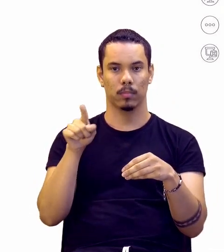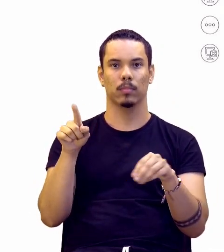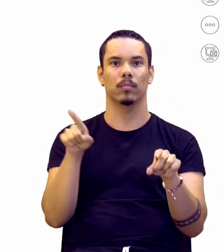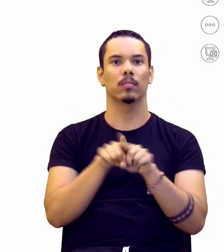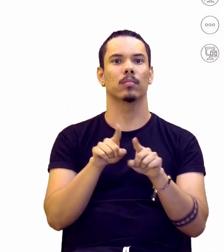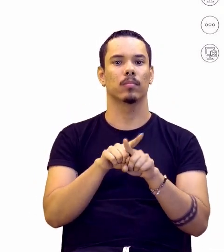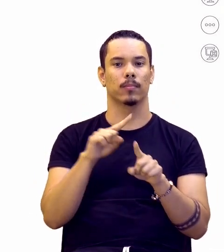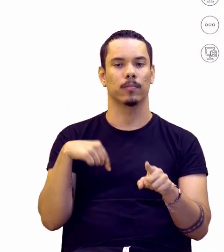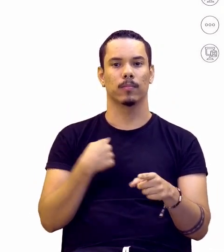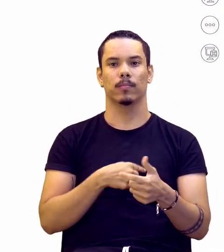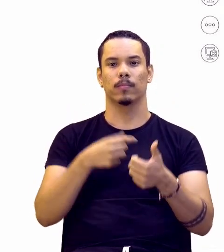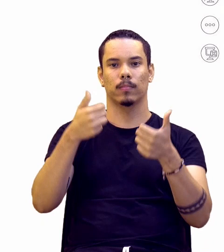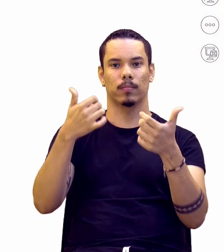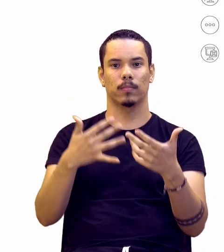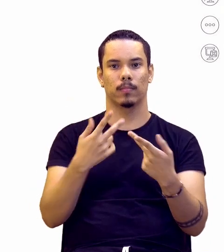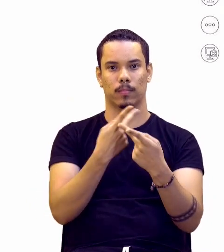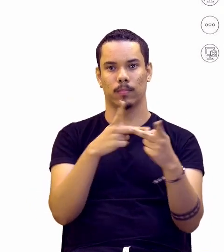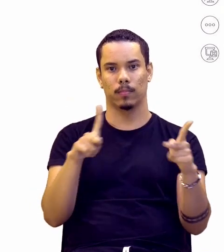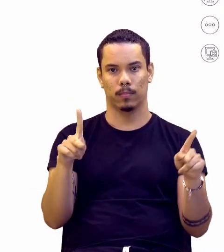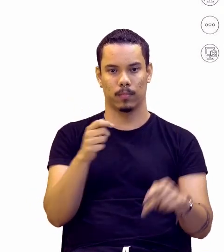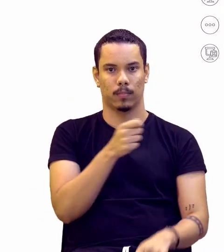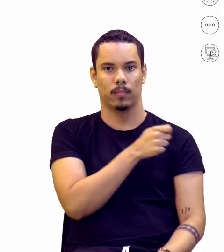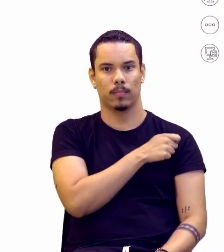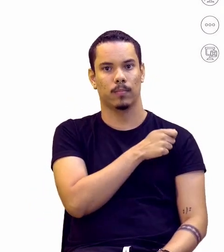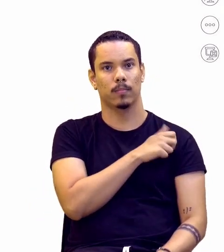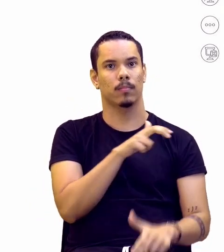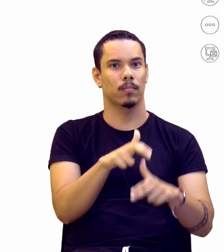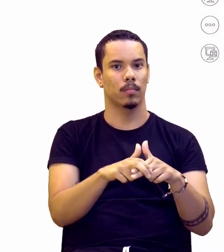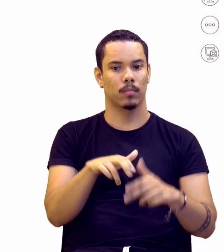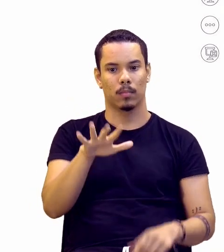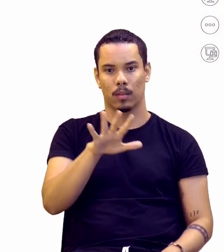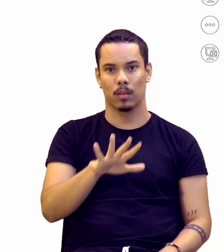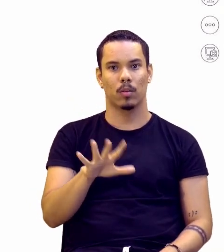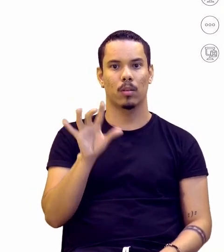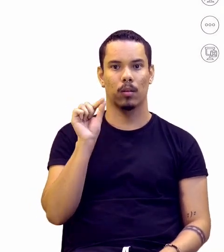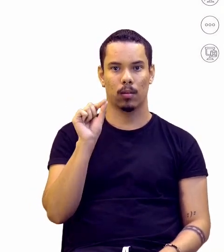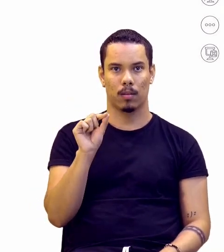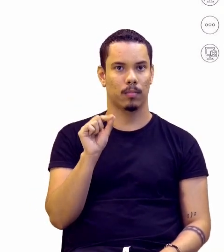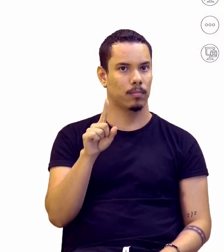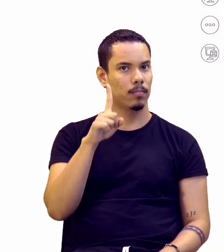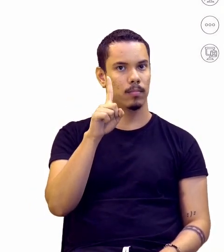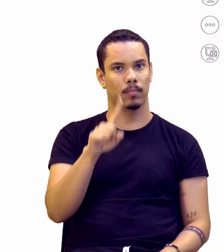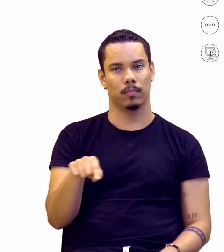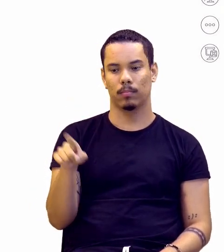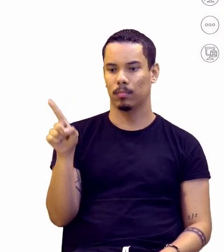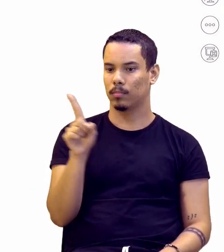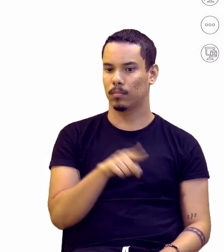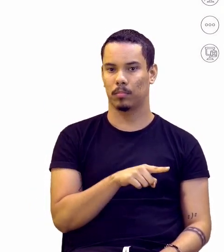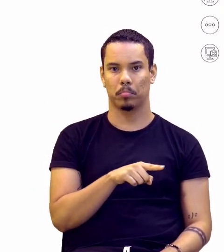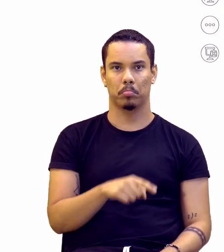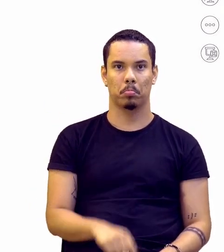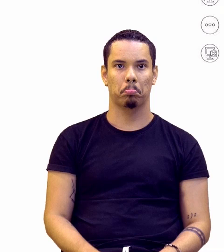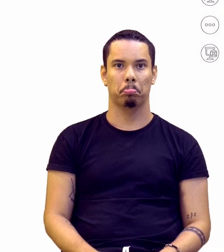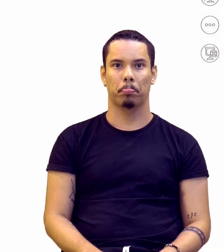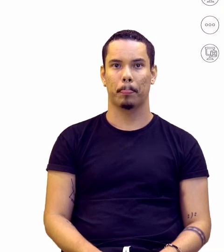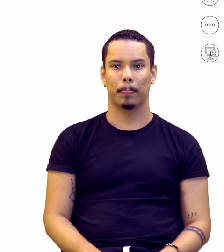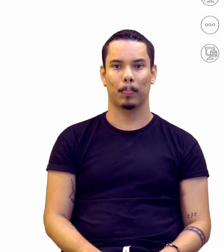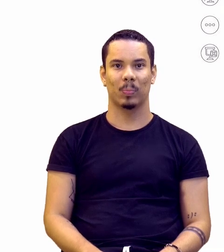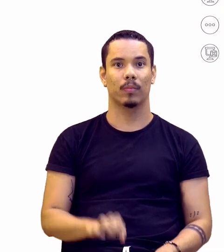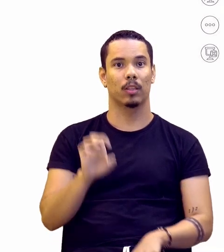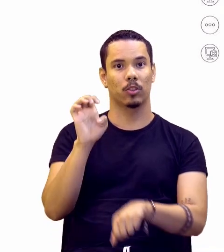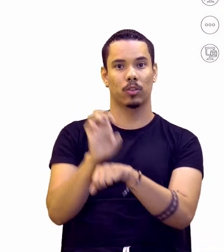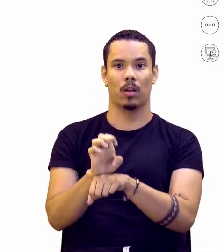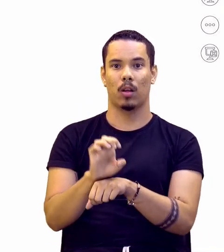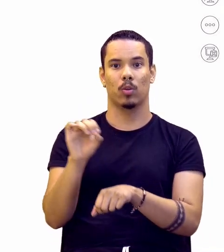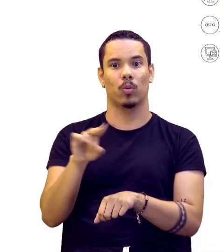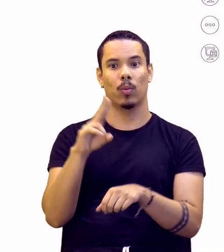falamos para nosso querido aluno. Então, ó, região também, ó, ele cancela. Cancela. Não é isso? Muito bem. Então, e aí,